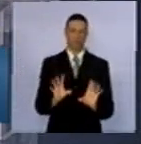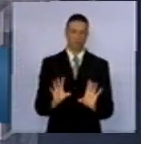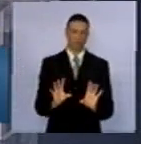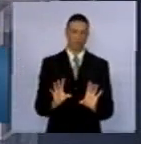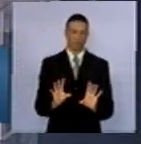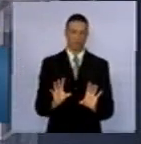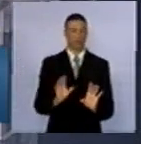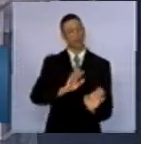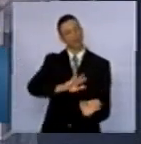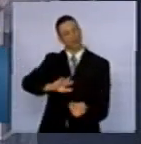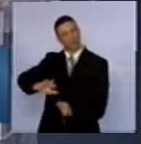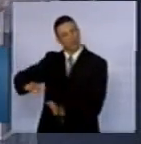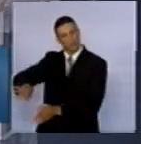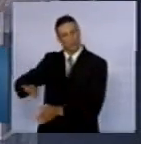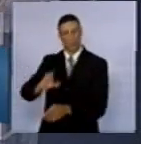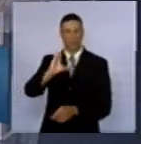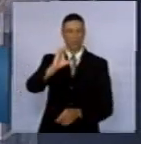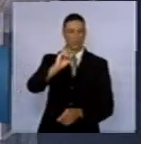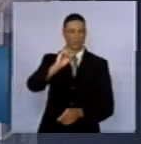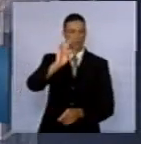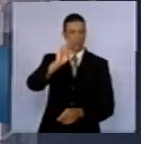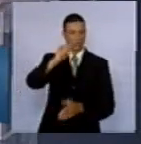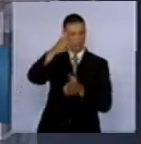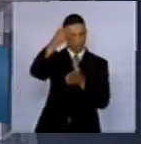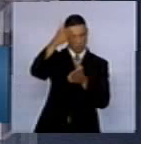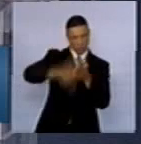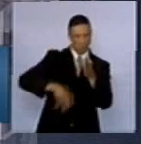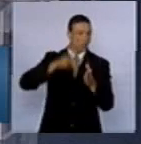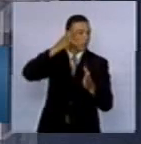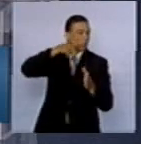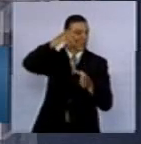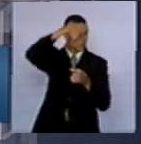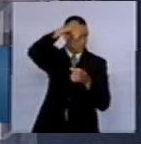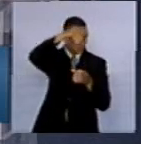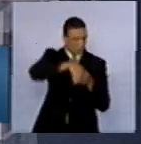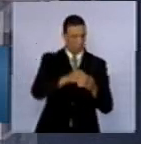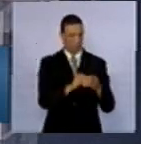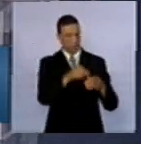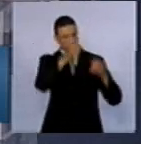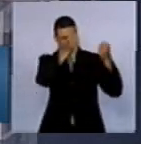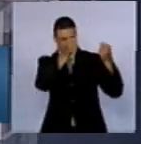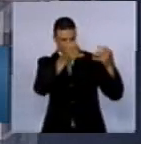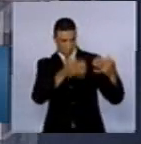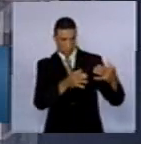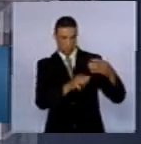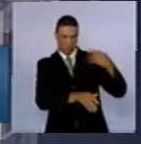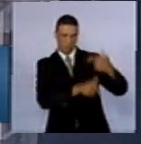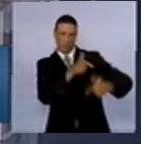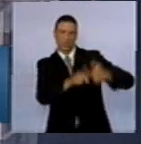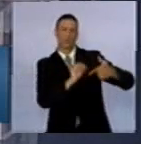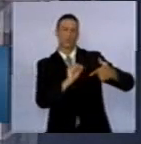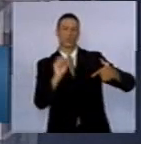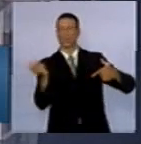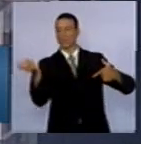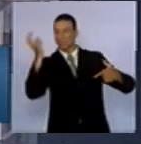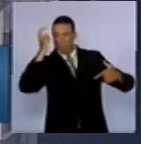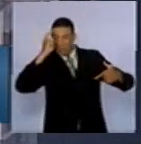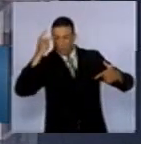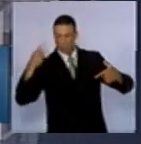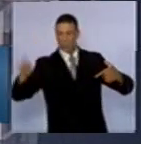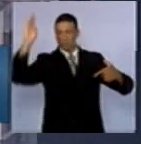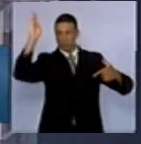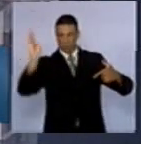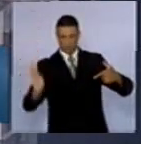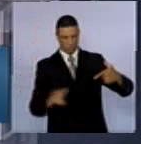Ou seja, a política de cotas de canais nacionais, ela foi idealizada para promover a cultura nacional e a